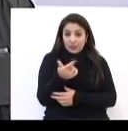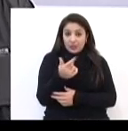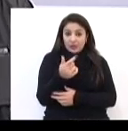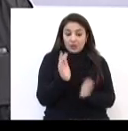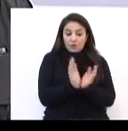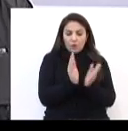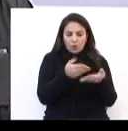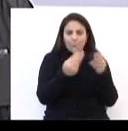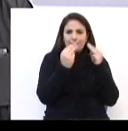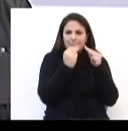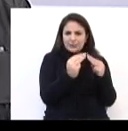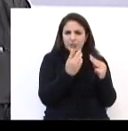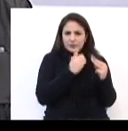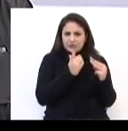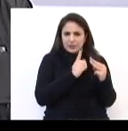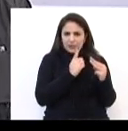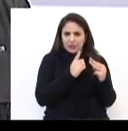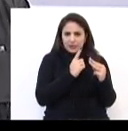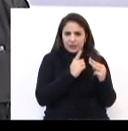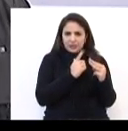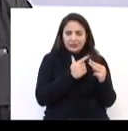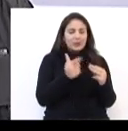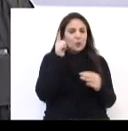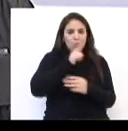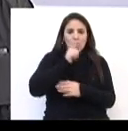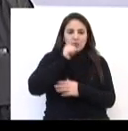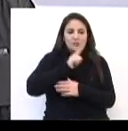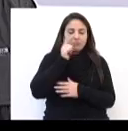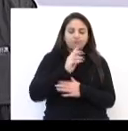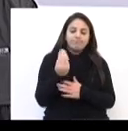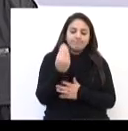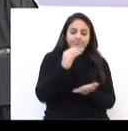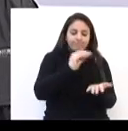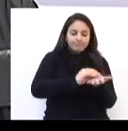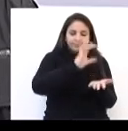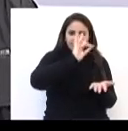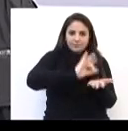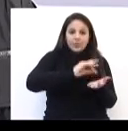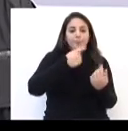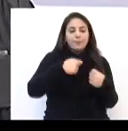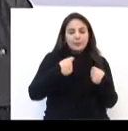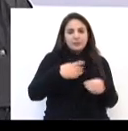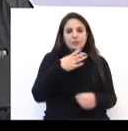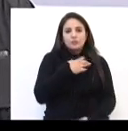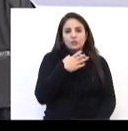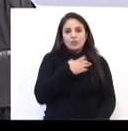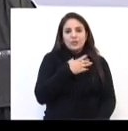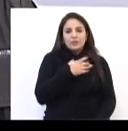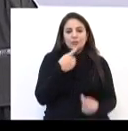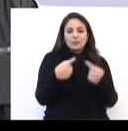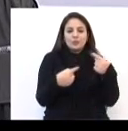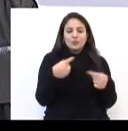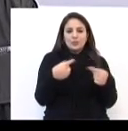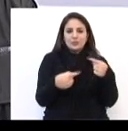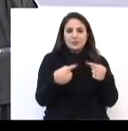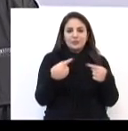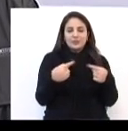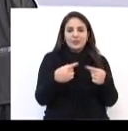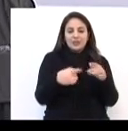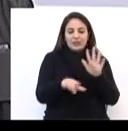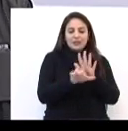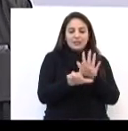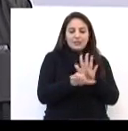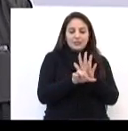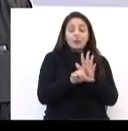aquelas metas que foram estipuladas, elas não têm condições de serem implementadas, porque elas precisam de um mecanismo de discussão onde aquelas